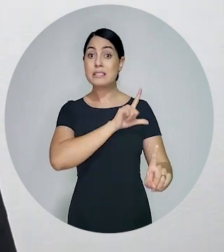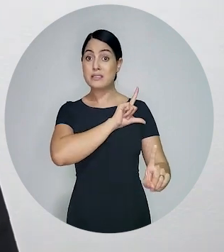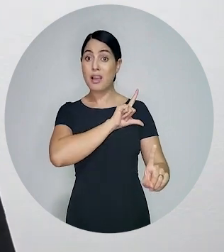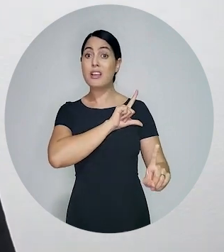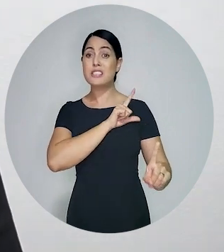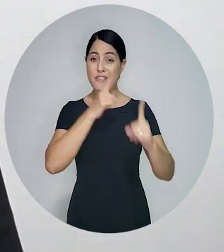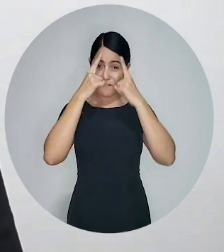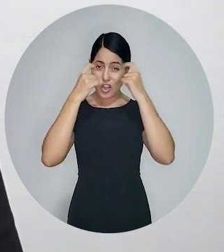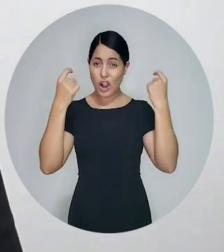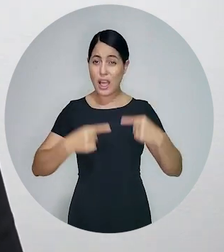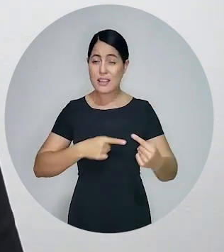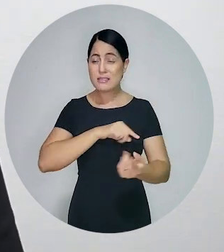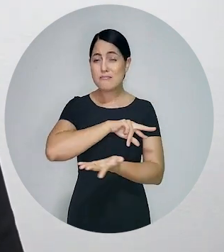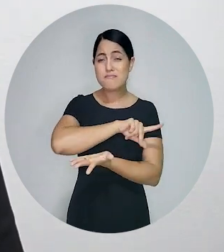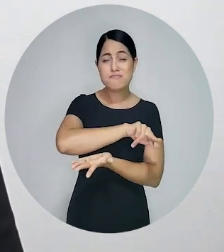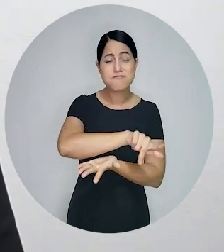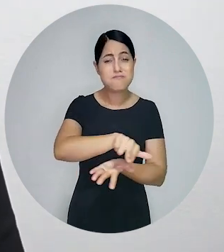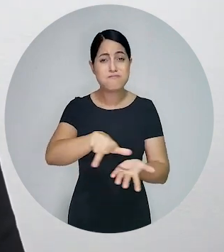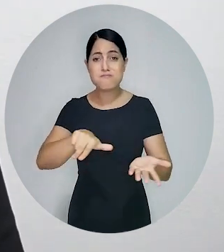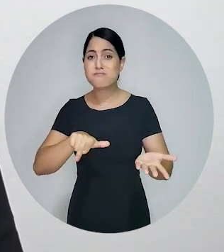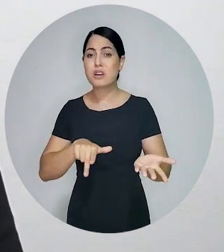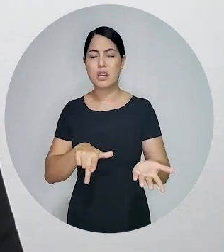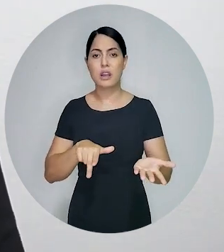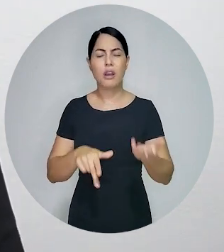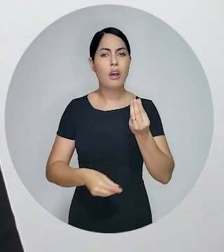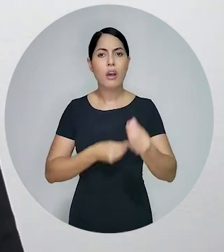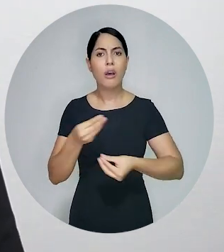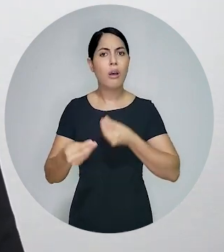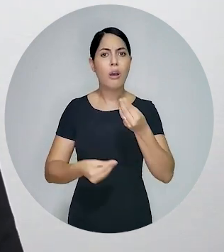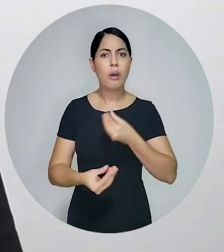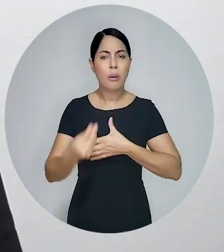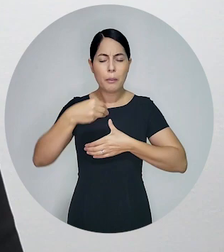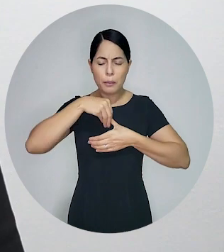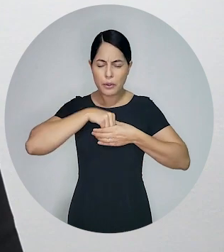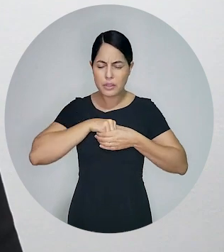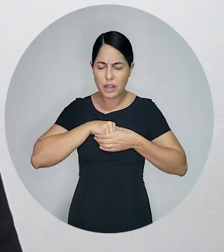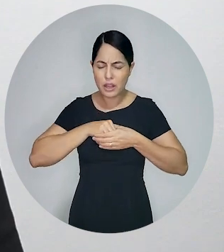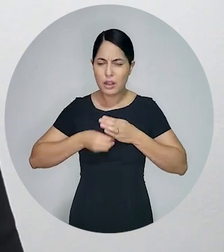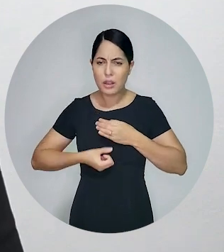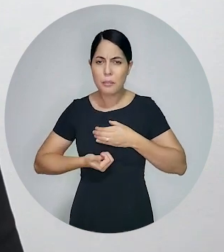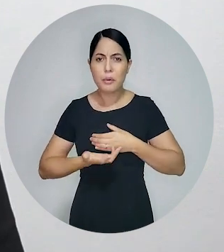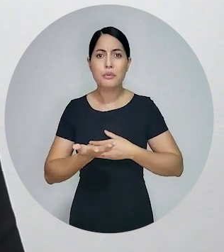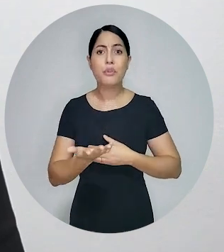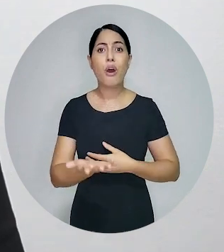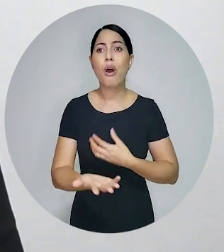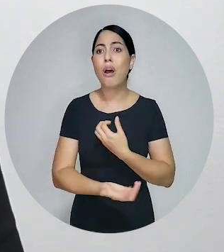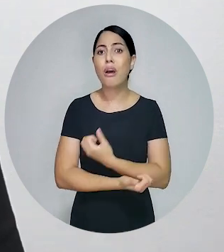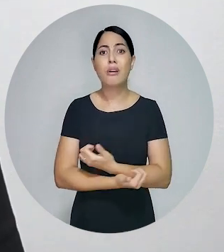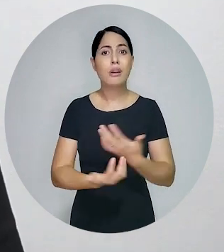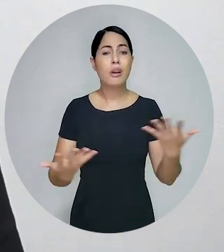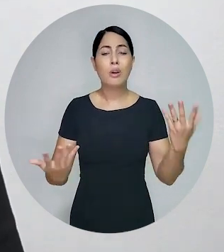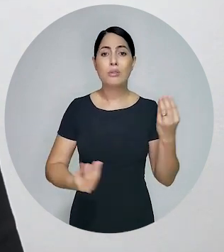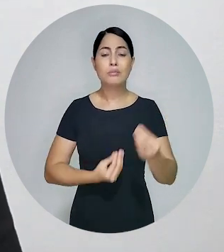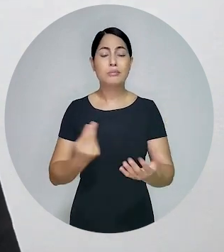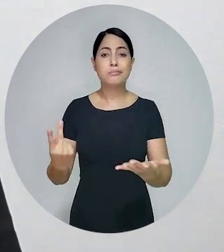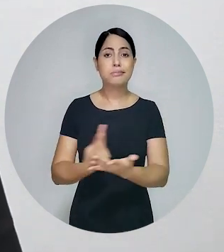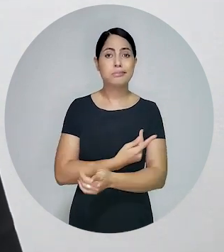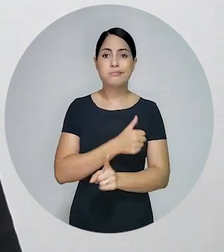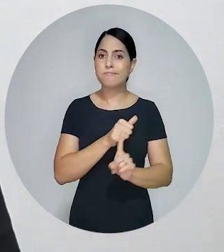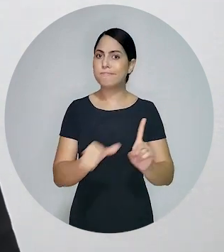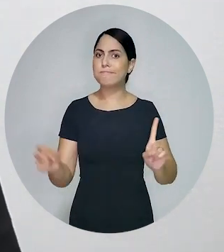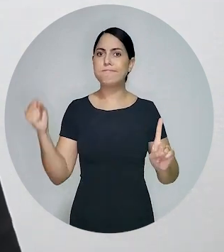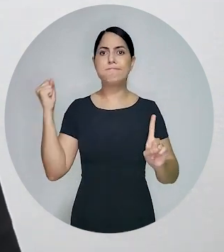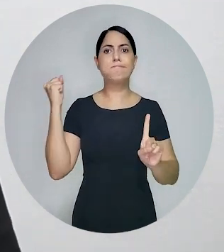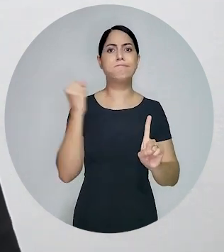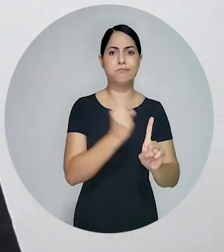chegar, antecedeu muitas outras. Mas quando eu sofri essa violência, ela foi tão grave, me feriu tanto por dentro e por fora, que eu achei que realmente o